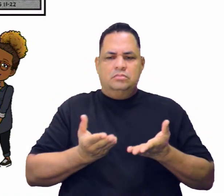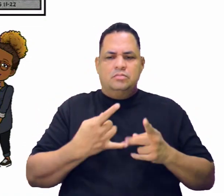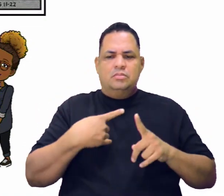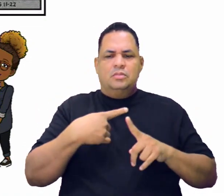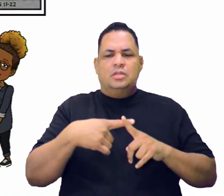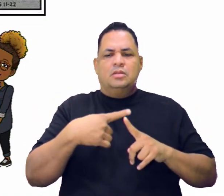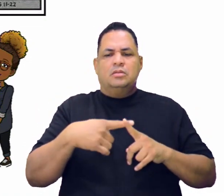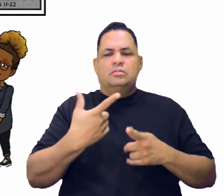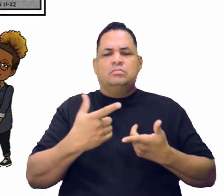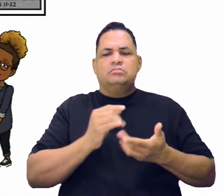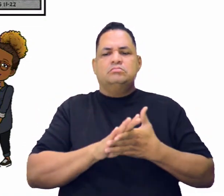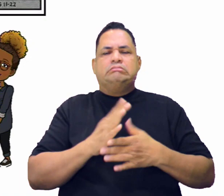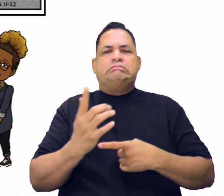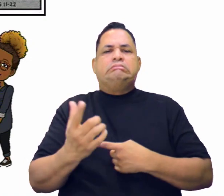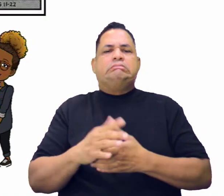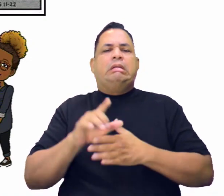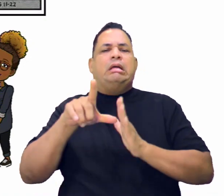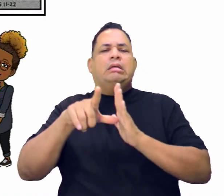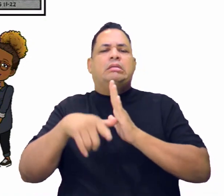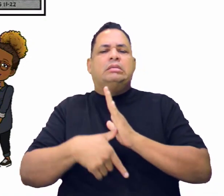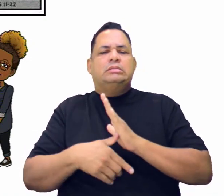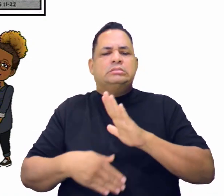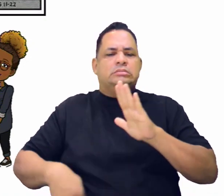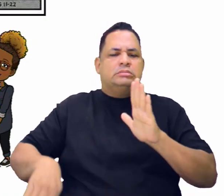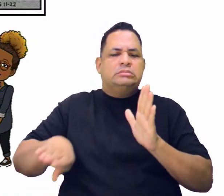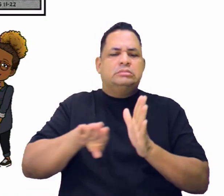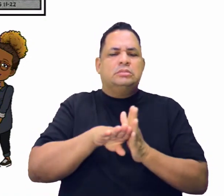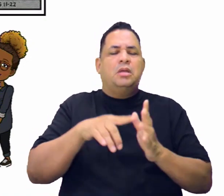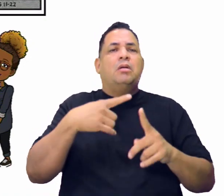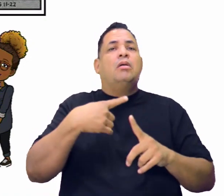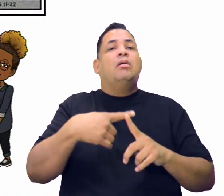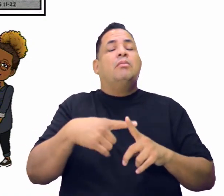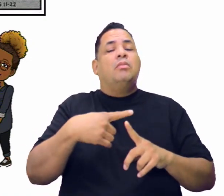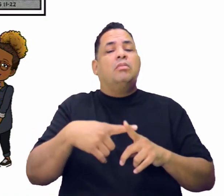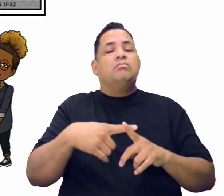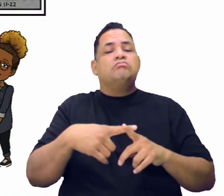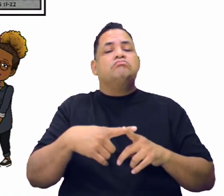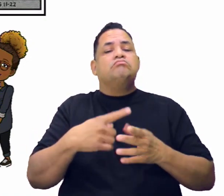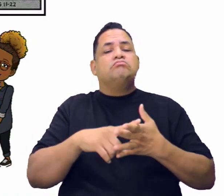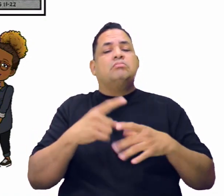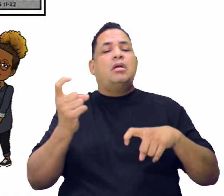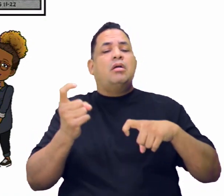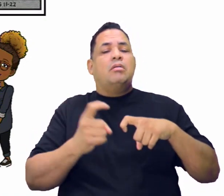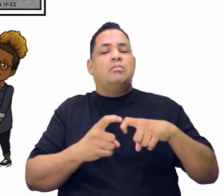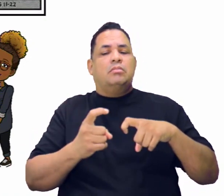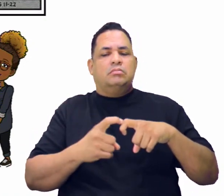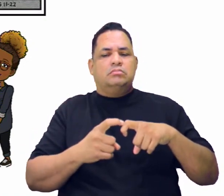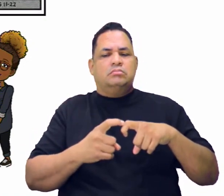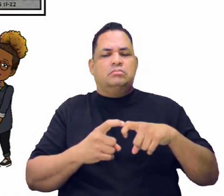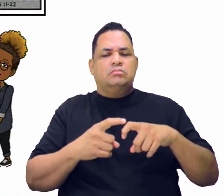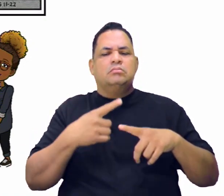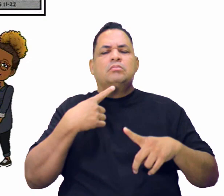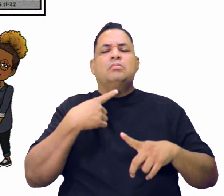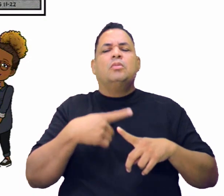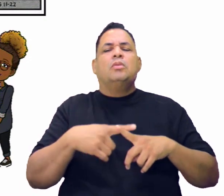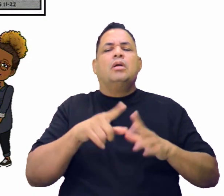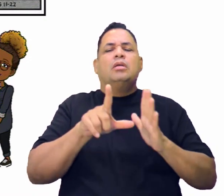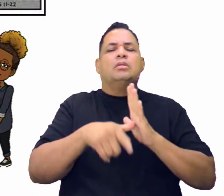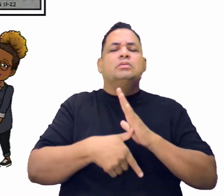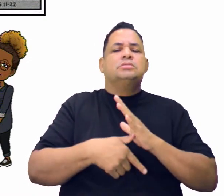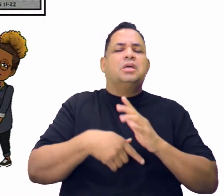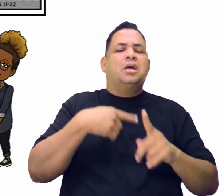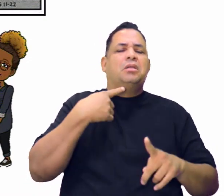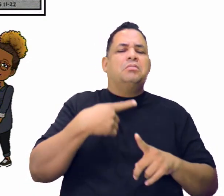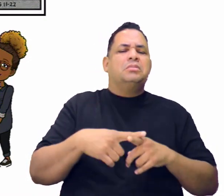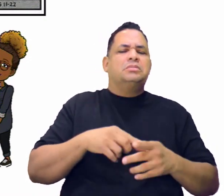Por que você chegou atrasado? Porque fui ao médico. Você chegou atrasado por quê? Olha